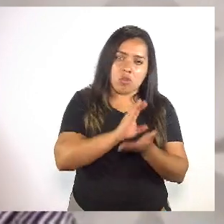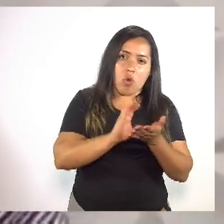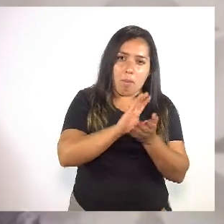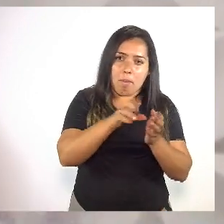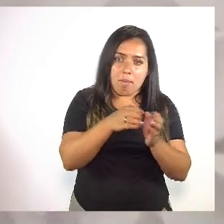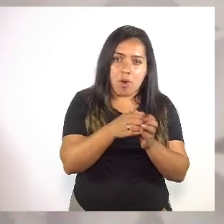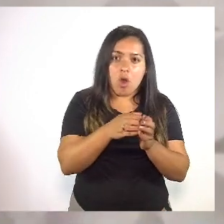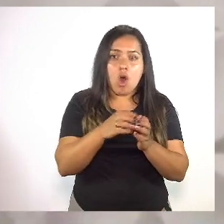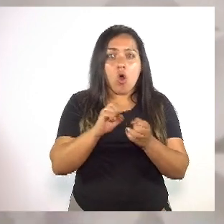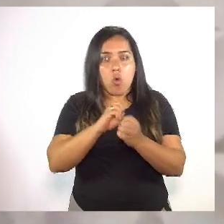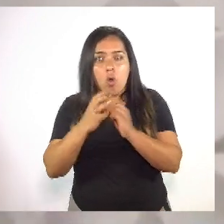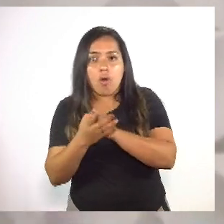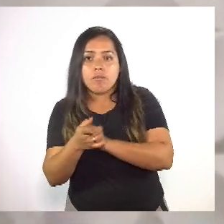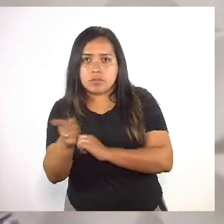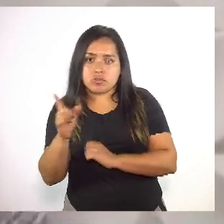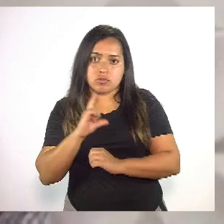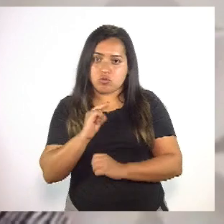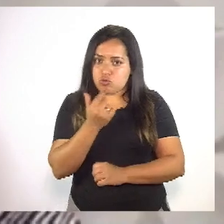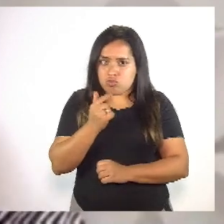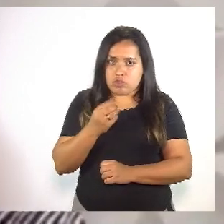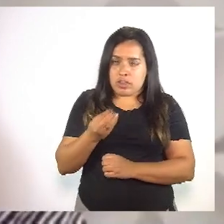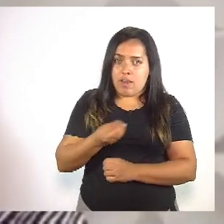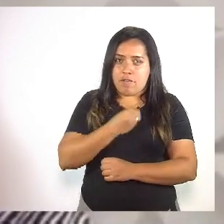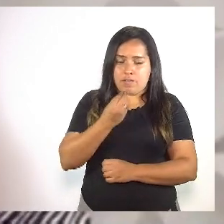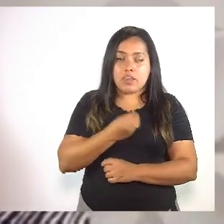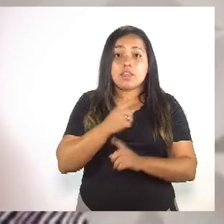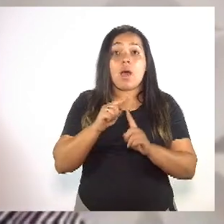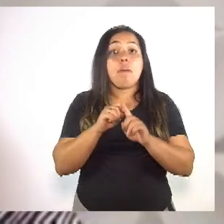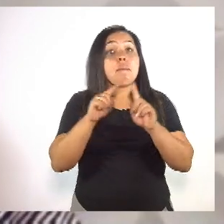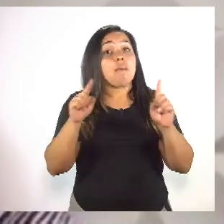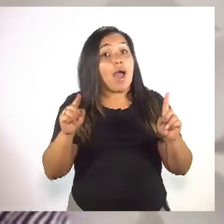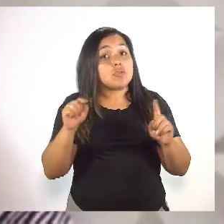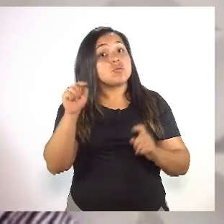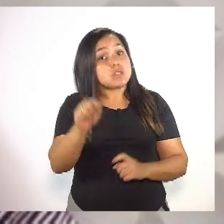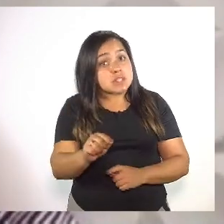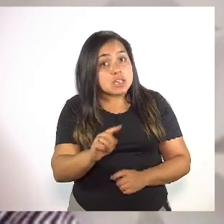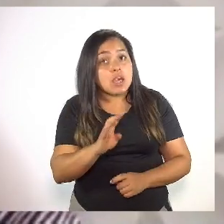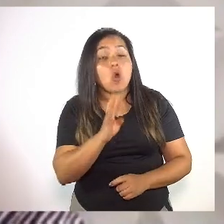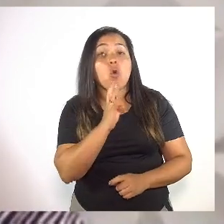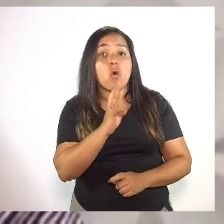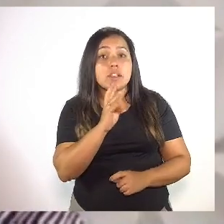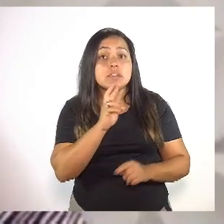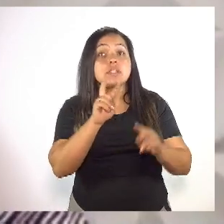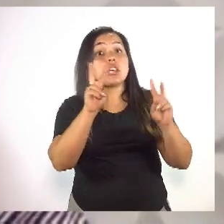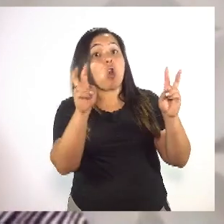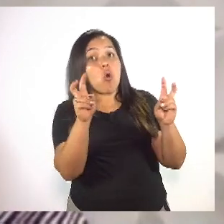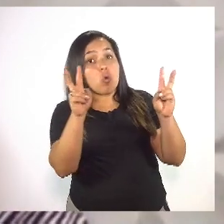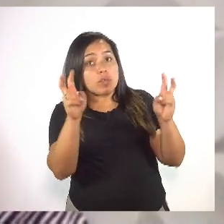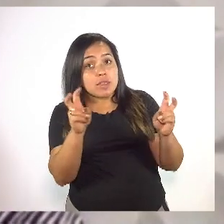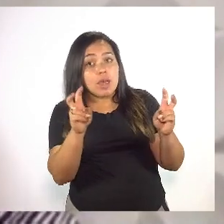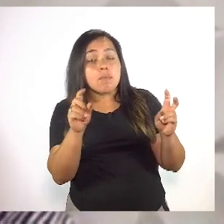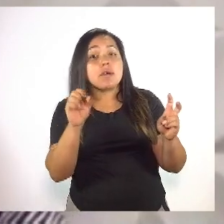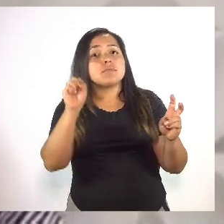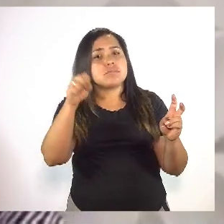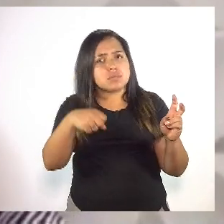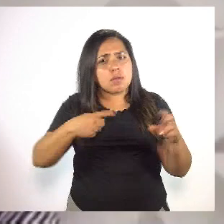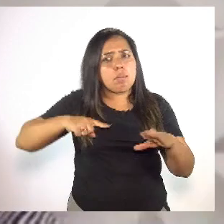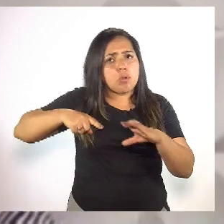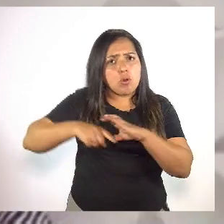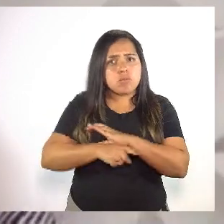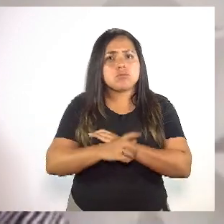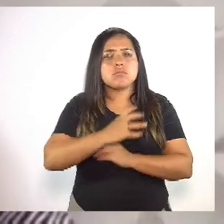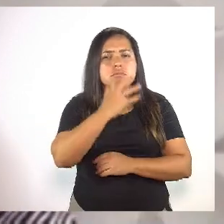Covid, mas Vossa Excelência talvez como ninguém conhece o tema pelo qual eu estou abordando nesse momento.